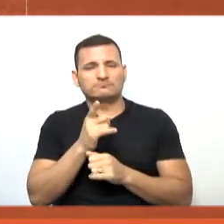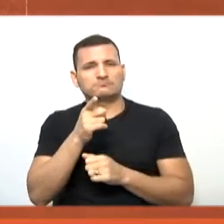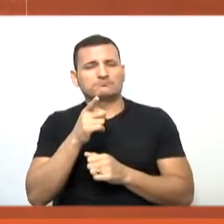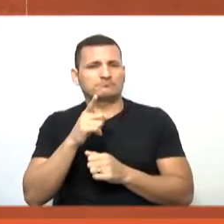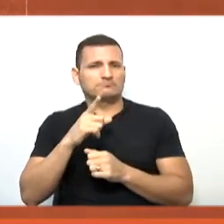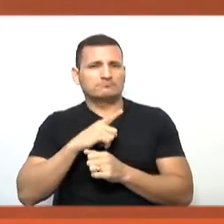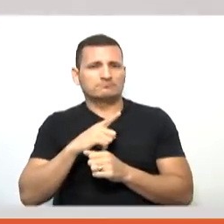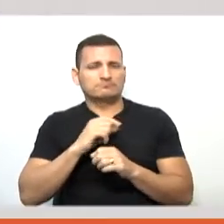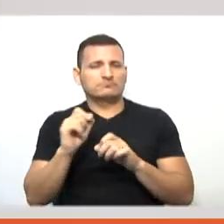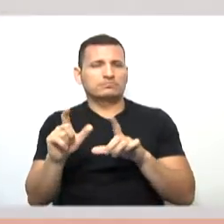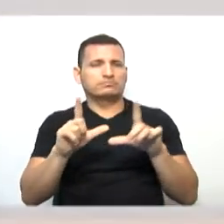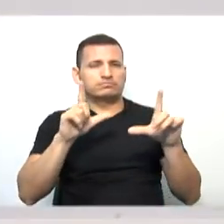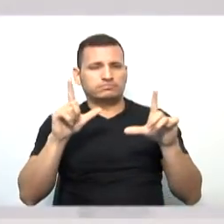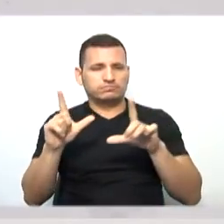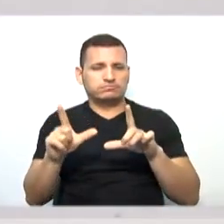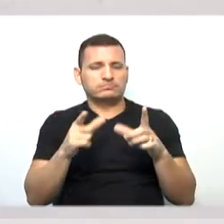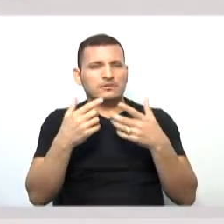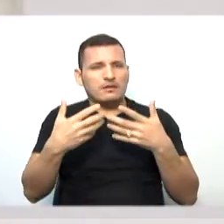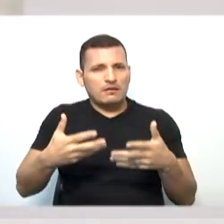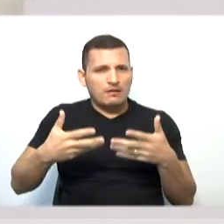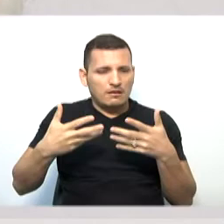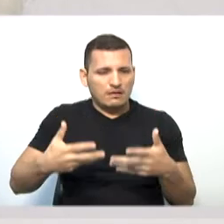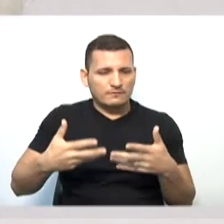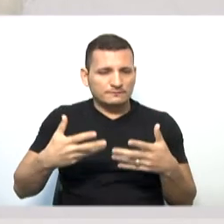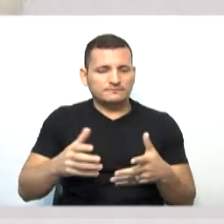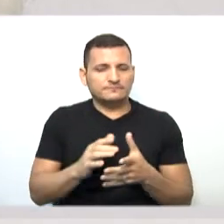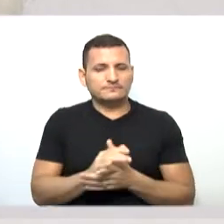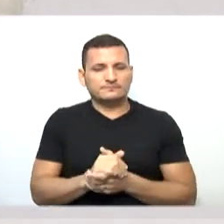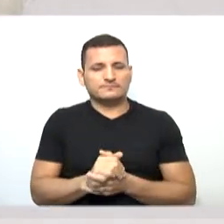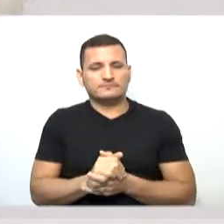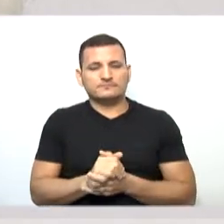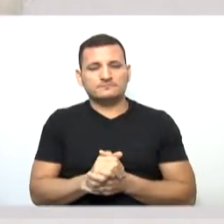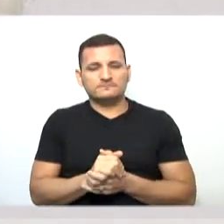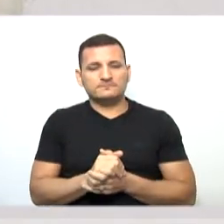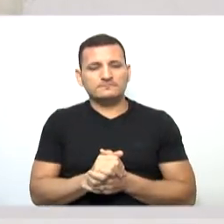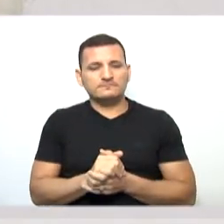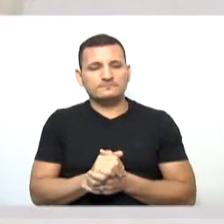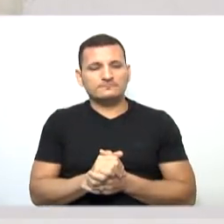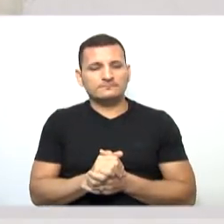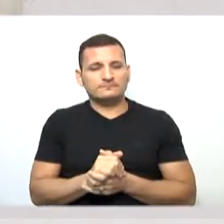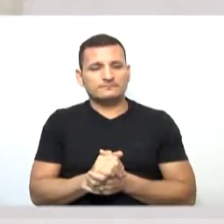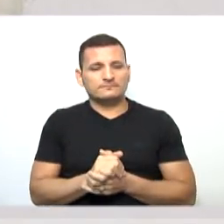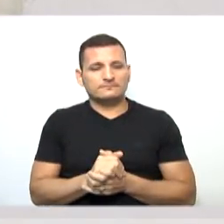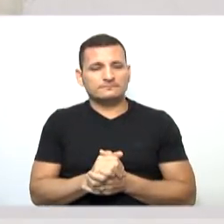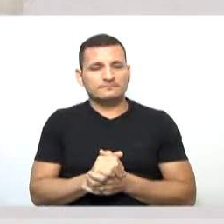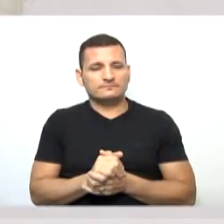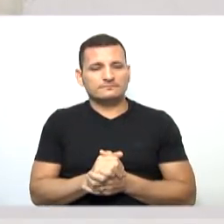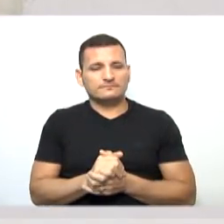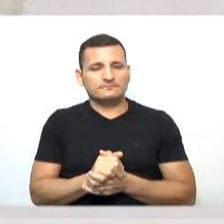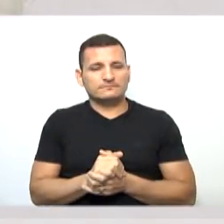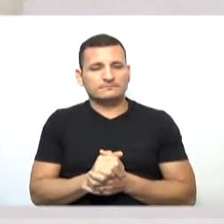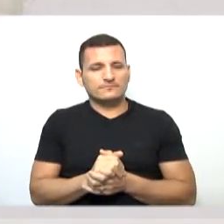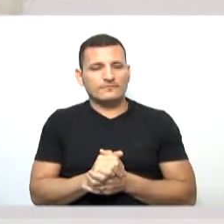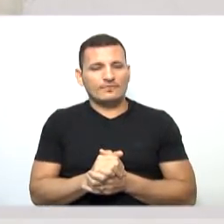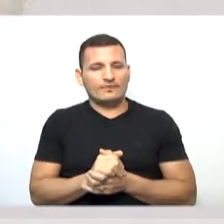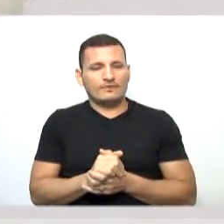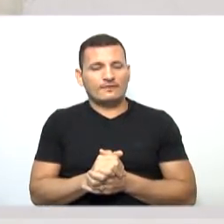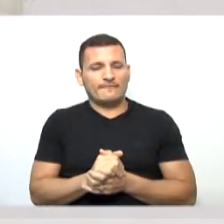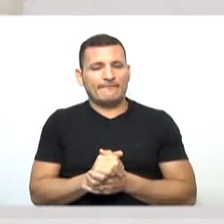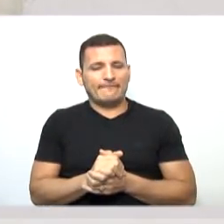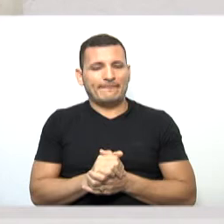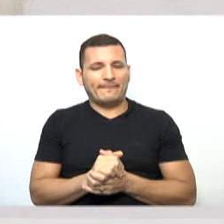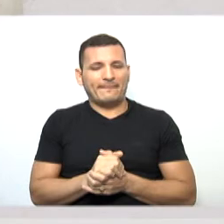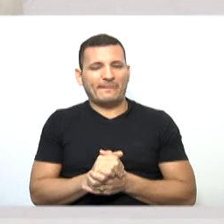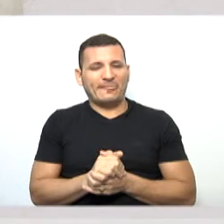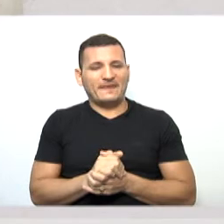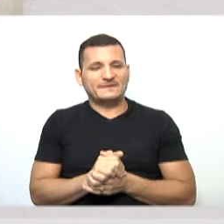rode bem da maneira essencial. Olha só isso, gente. E Nara, agora você deixou eles com vontade